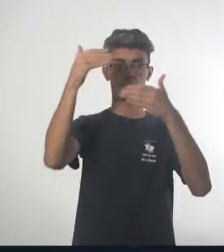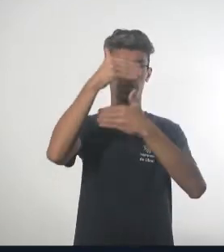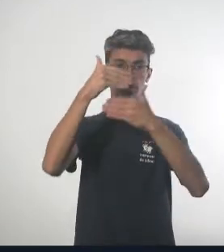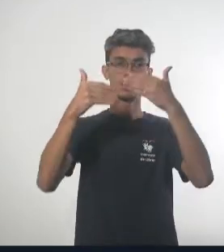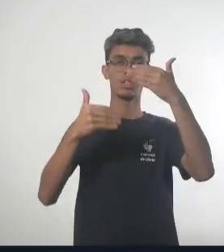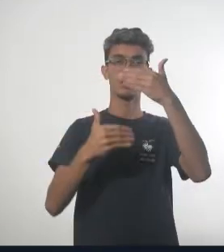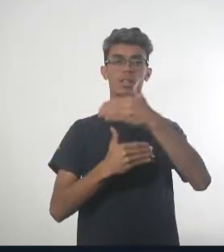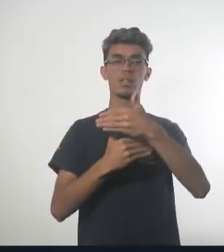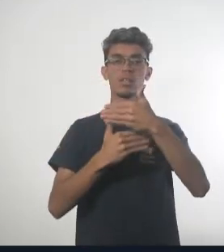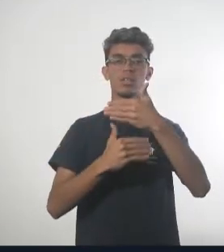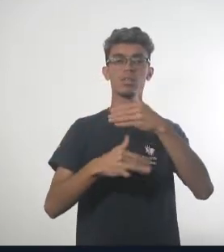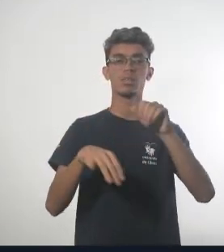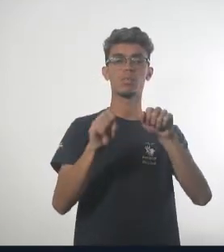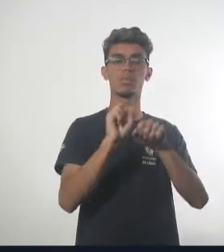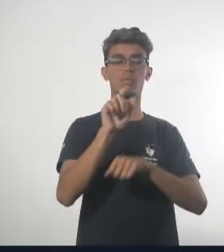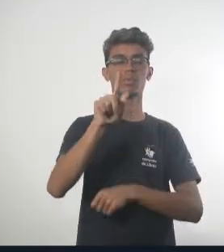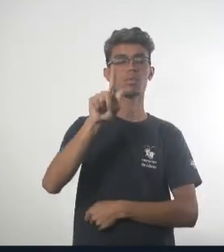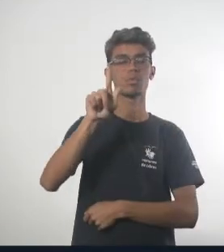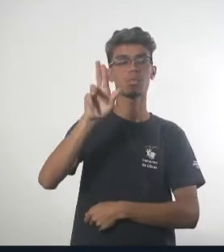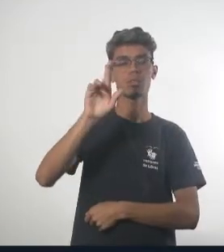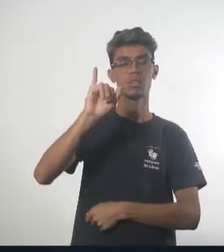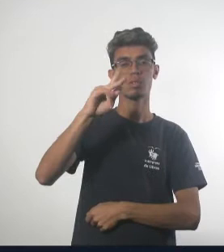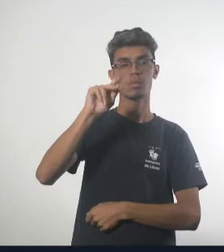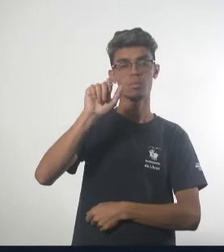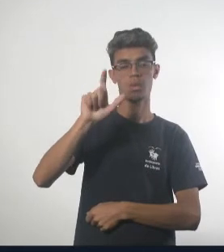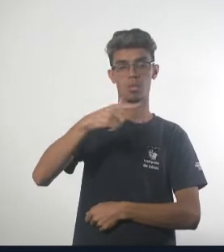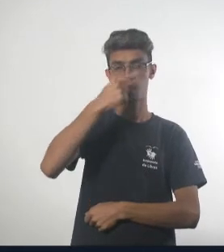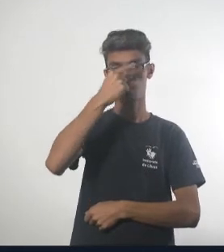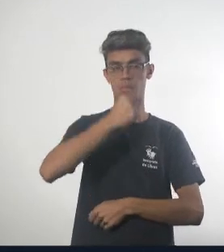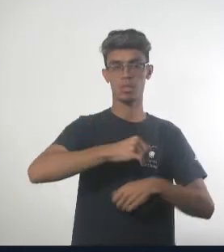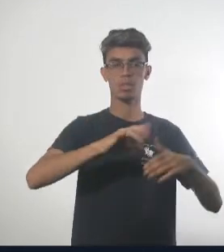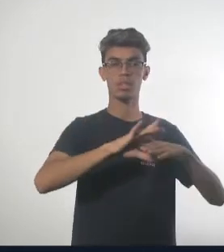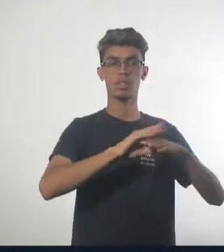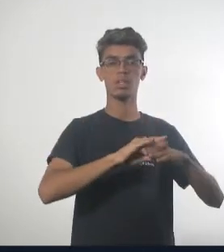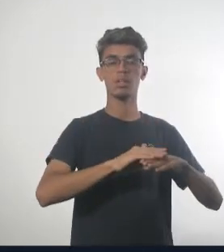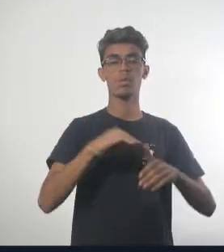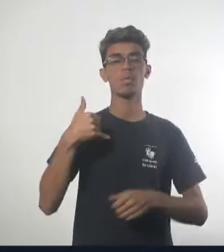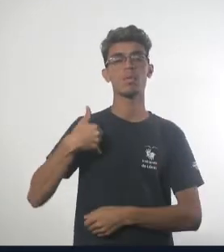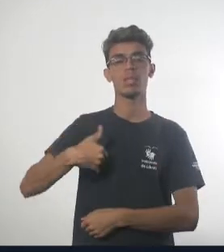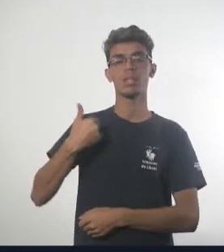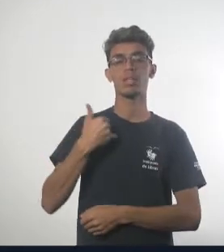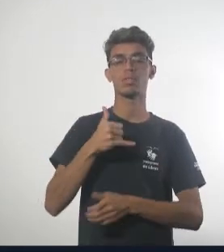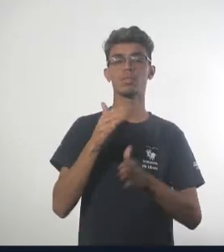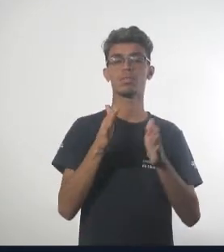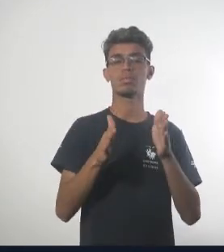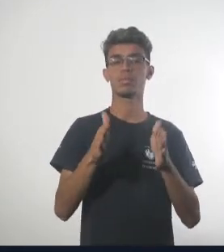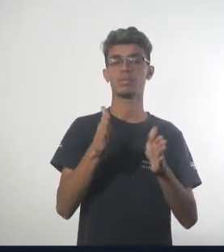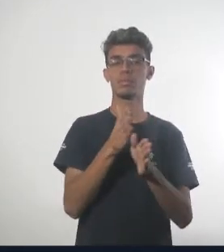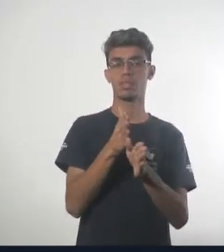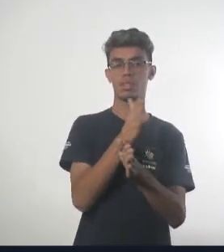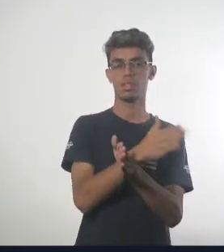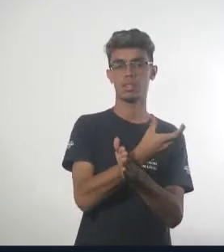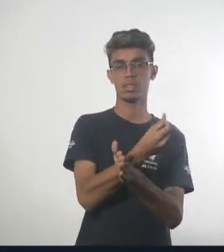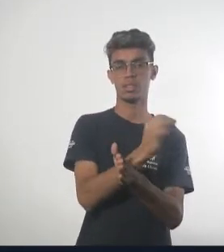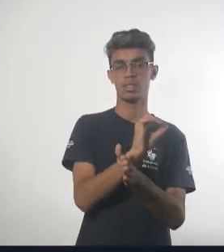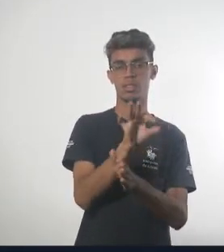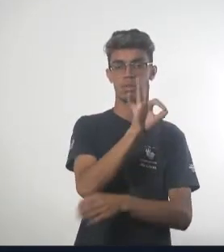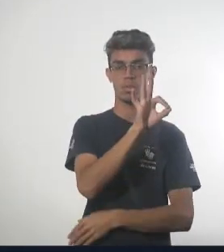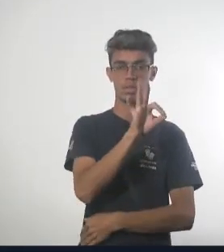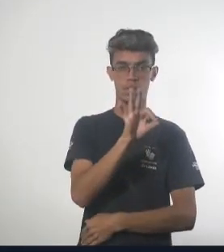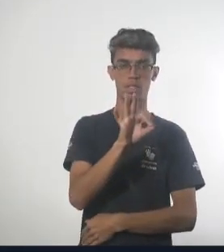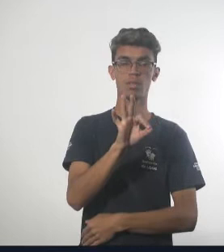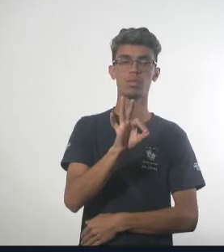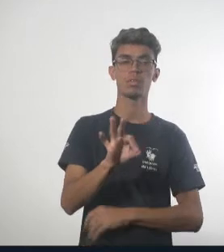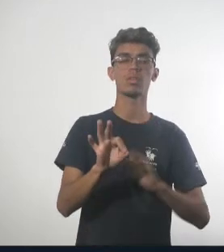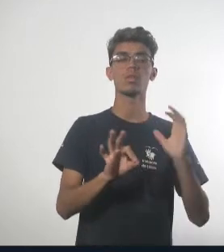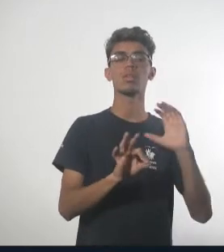casos envolvidos nos surtos de síndrome gripal por faixa etária. E aí a gente percebe que mais de 60% dos casos ocorridos nesses